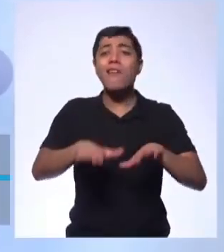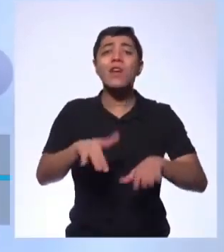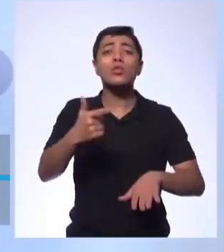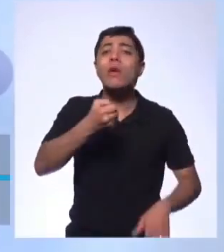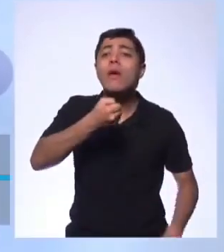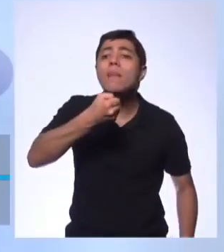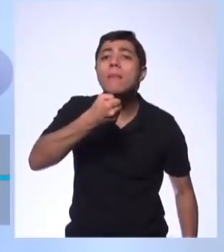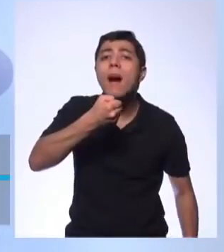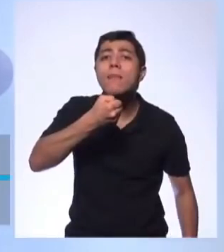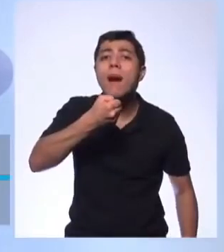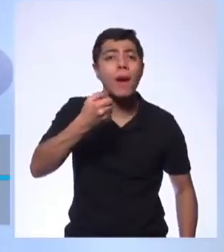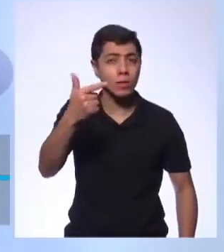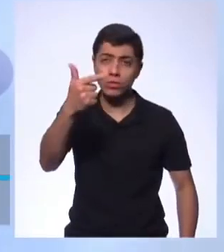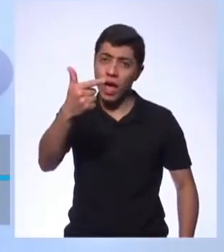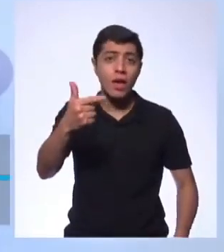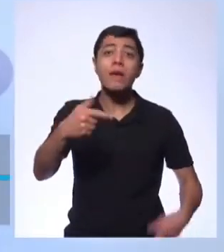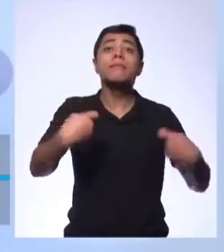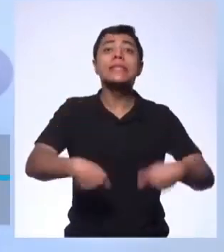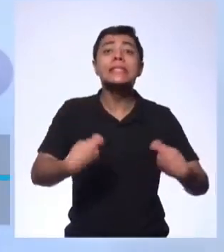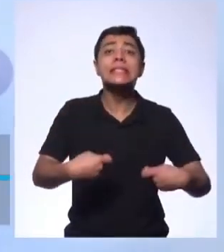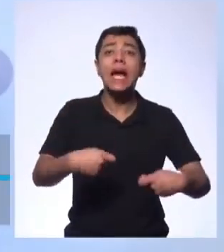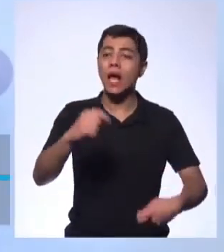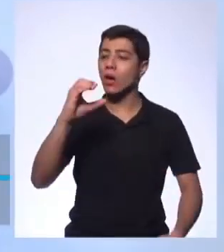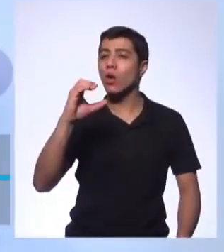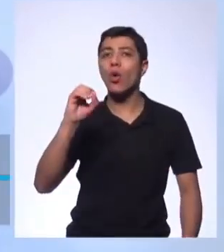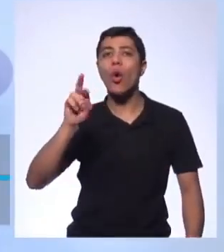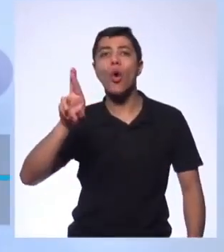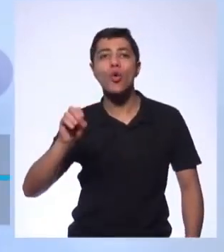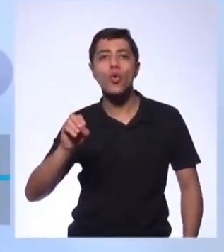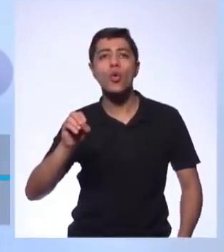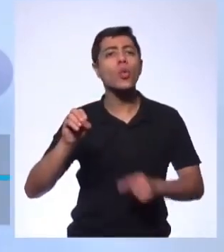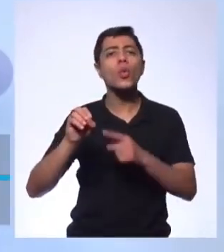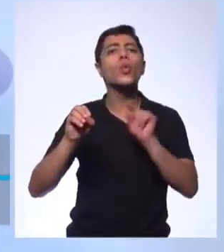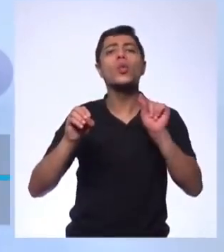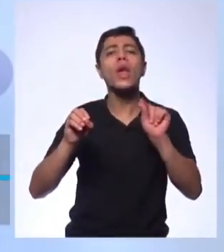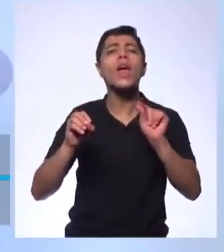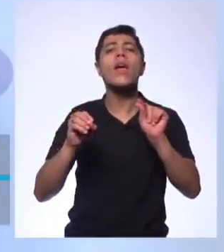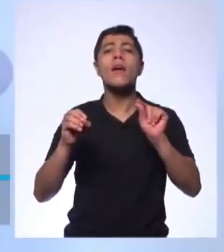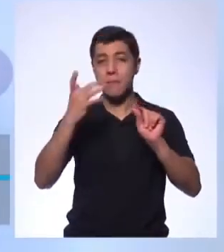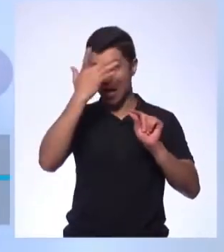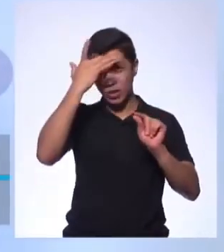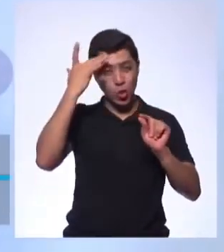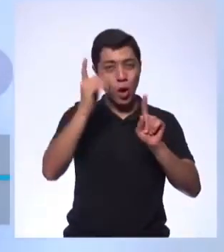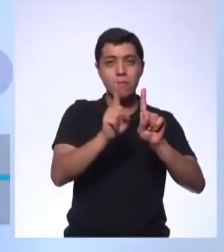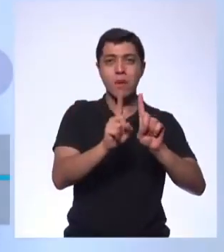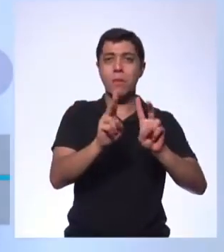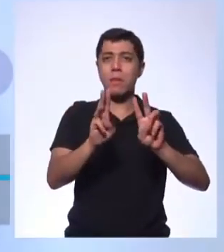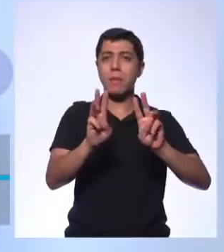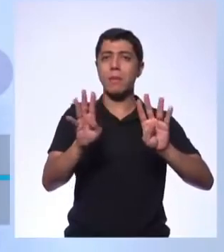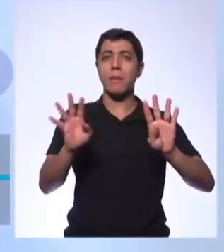força. Né? O que é o coro? São várias vozes, por vezes ao fundo,